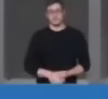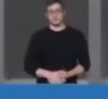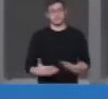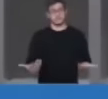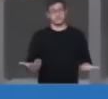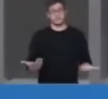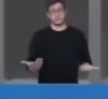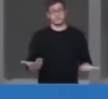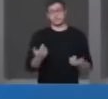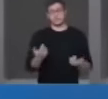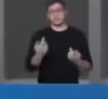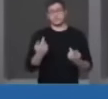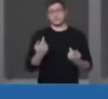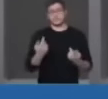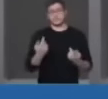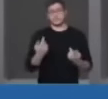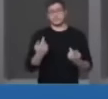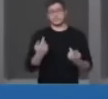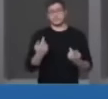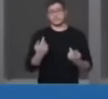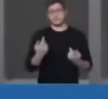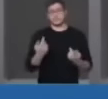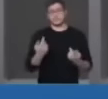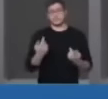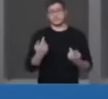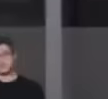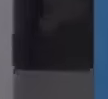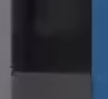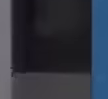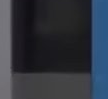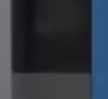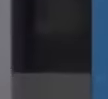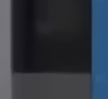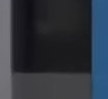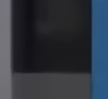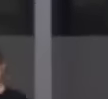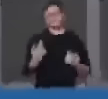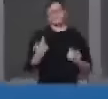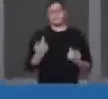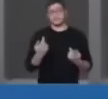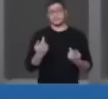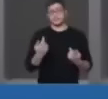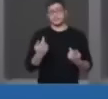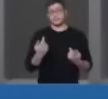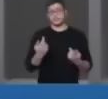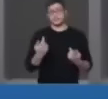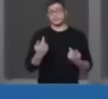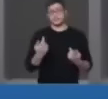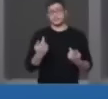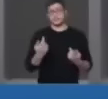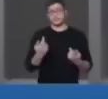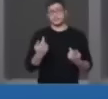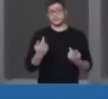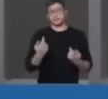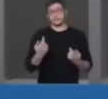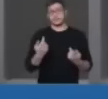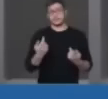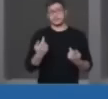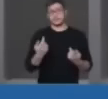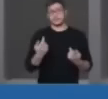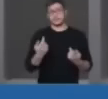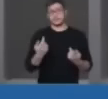setor naval E tantas outras então é excelente comentário né da Jandira muito bom e só